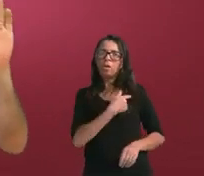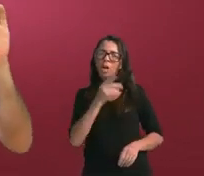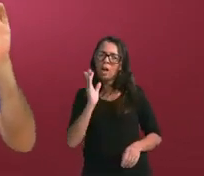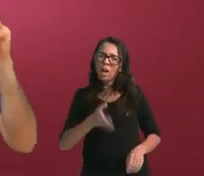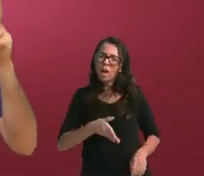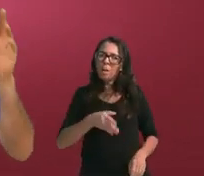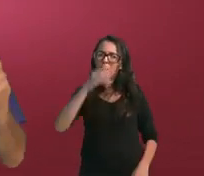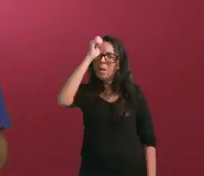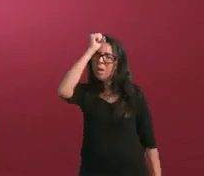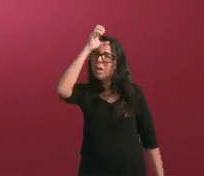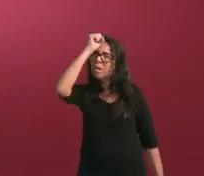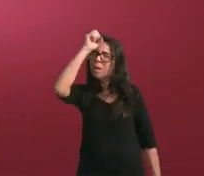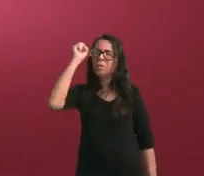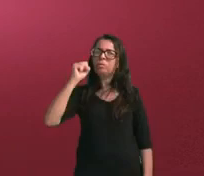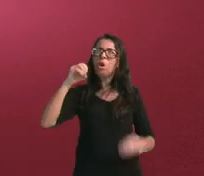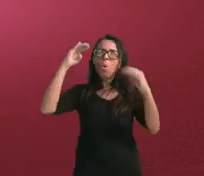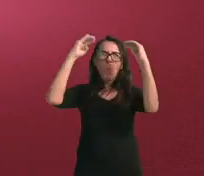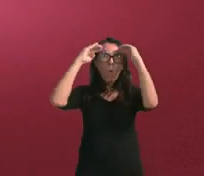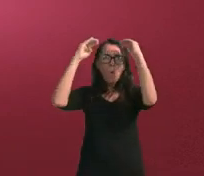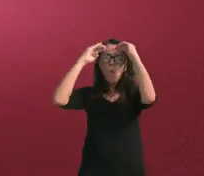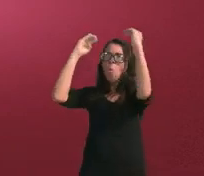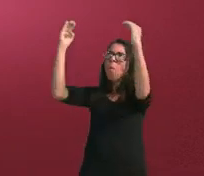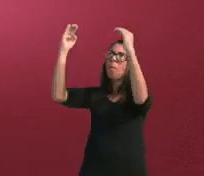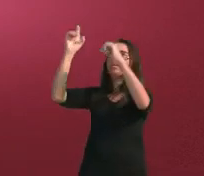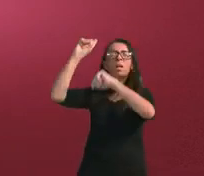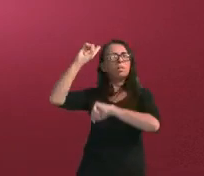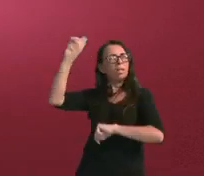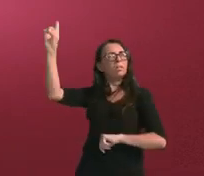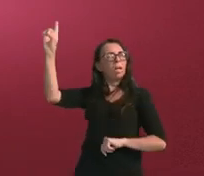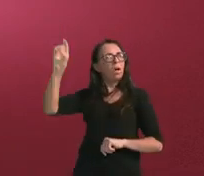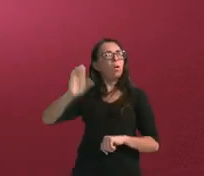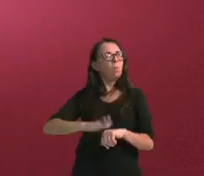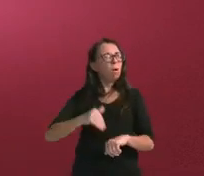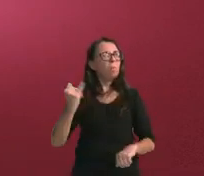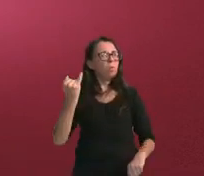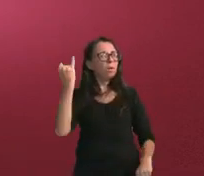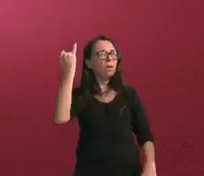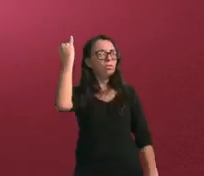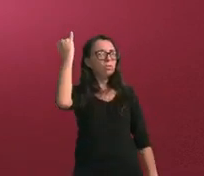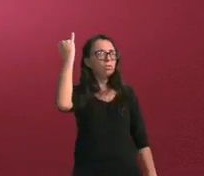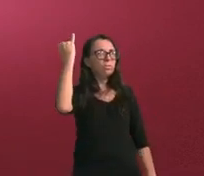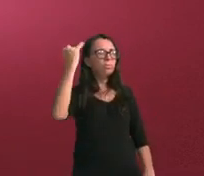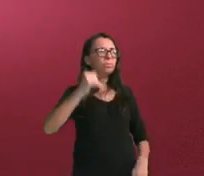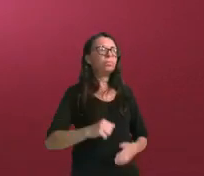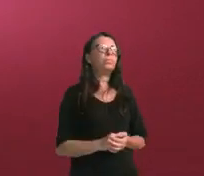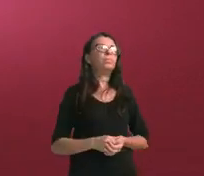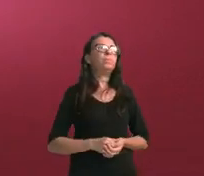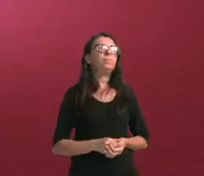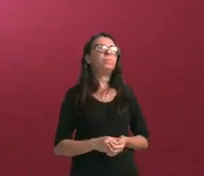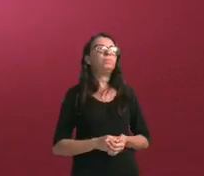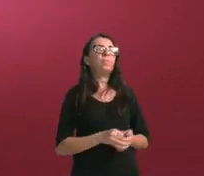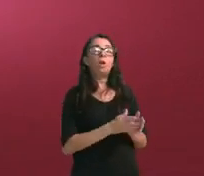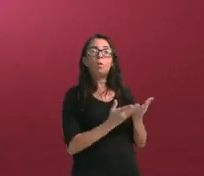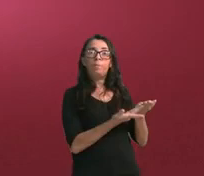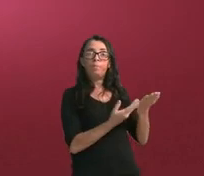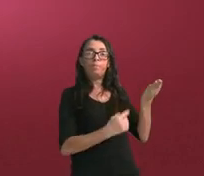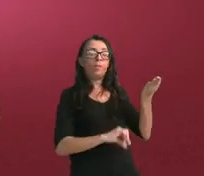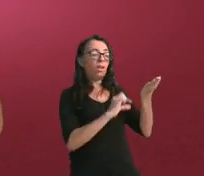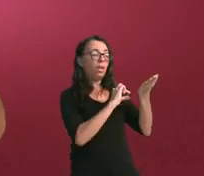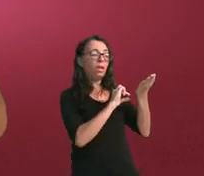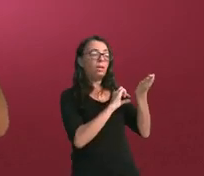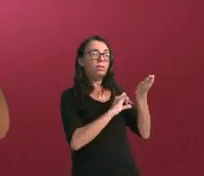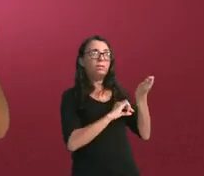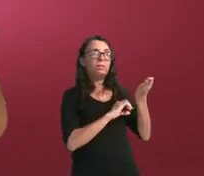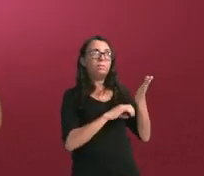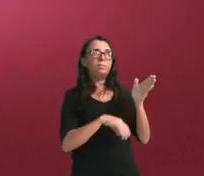irmãos leiam, né? Mas eu vou ler aqui o verso 16, o 17 e o 19. Então, Êxodo